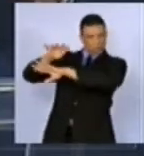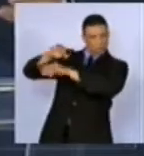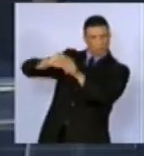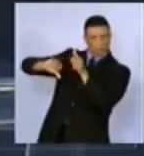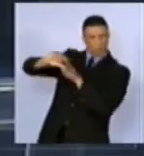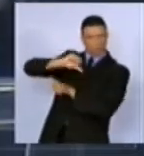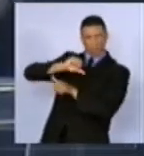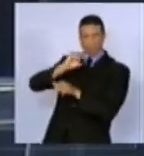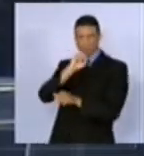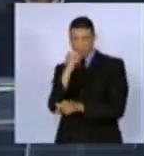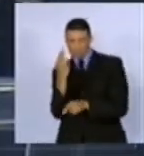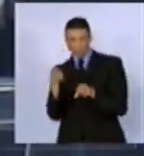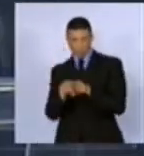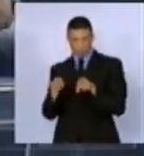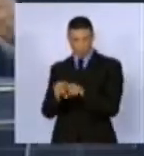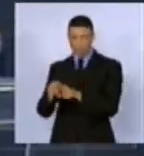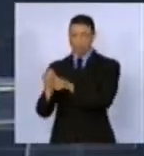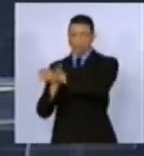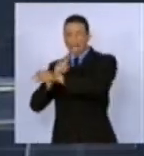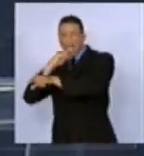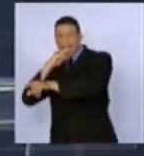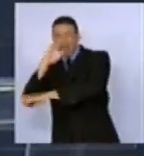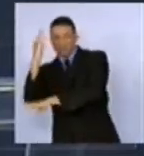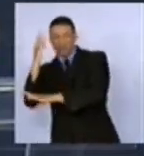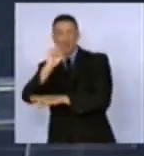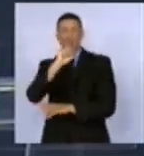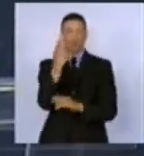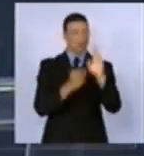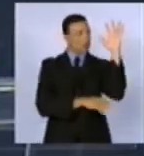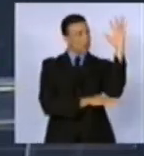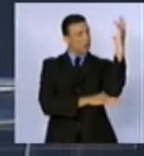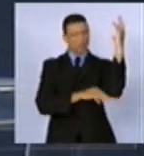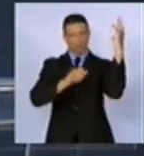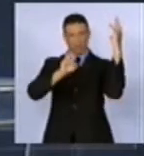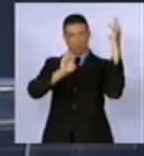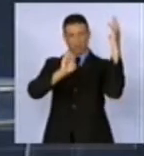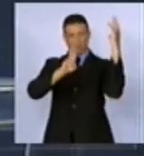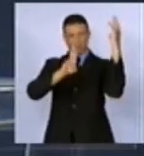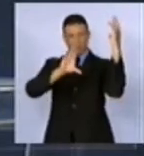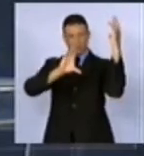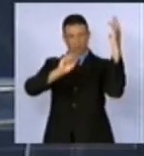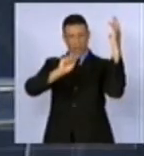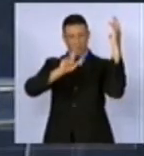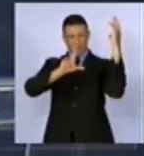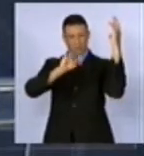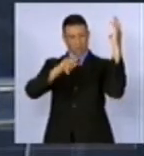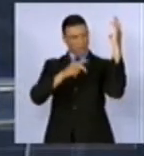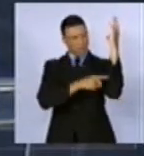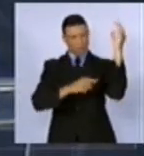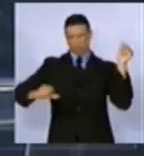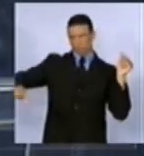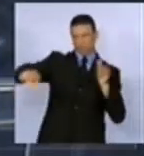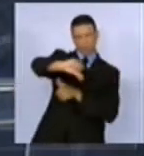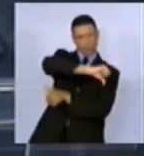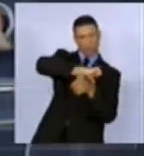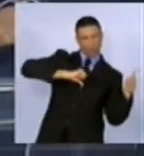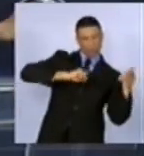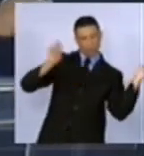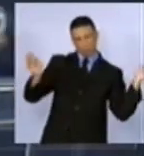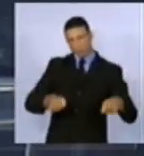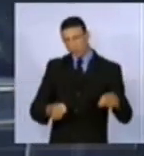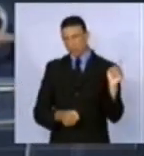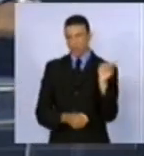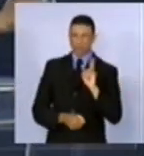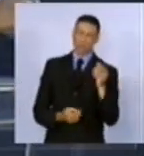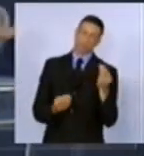mudança de cana para eucalipto enfim onde que tudo isso é possível se fazer Então essa é hoje a gente então utiliza